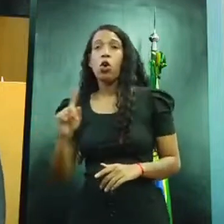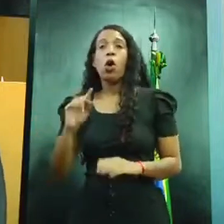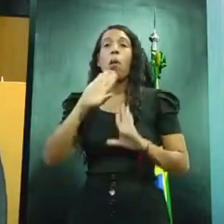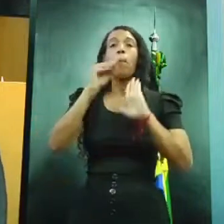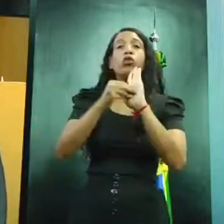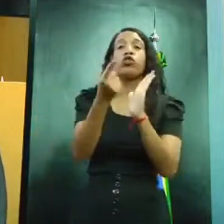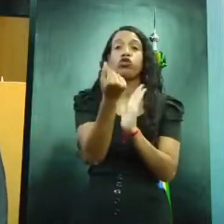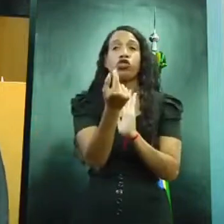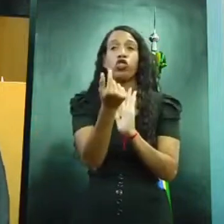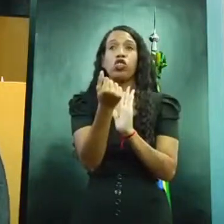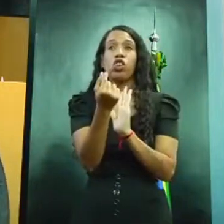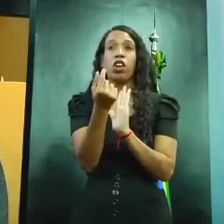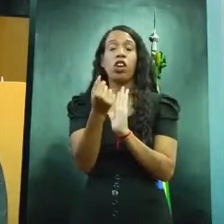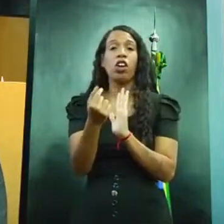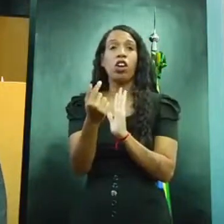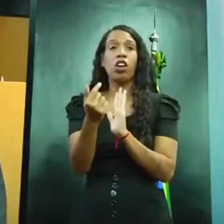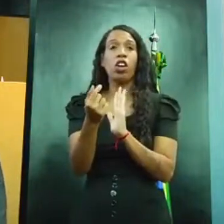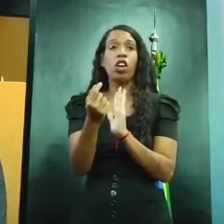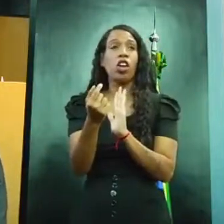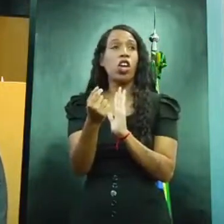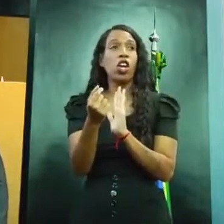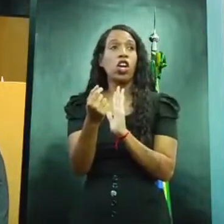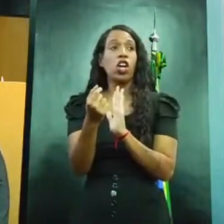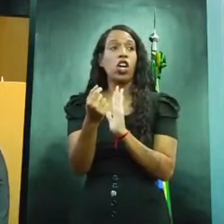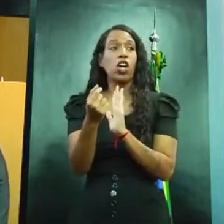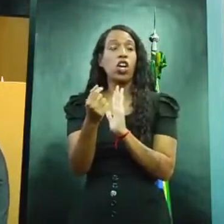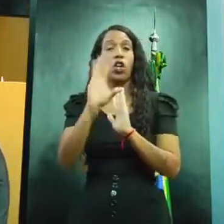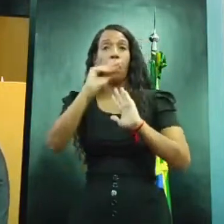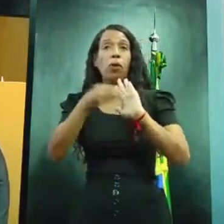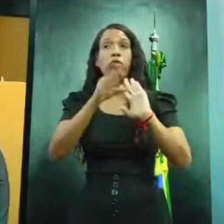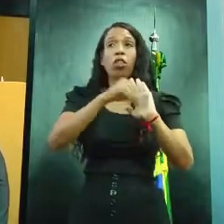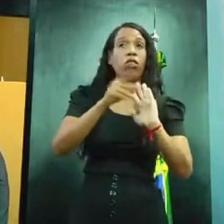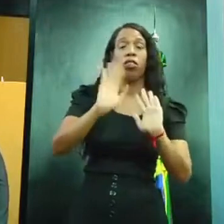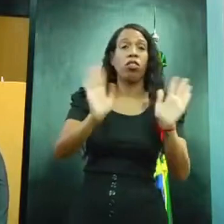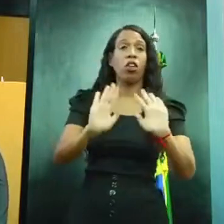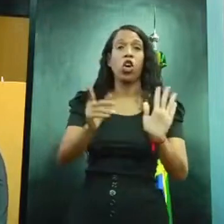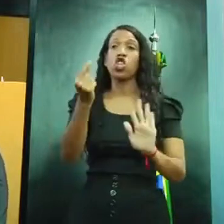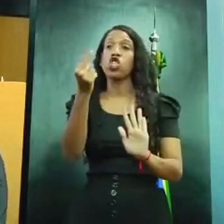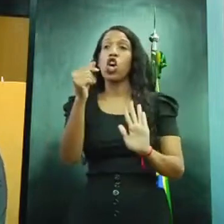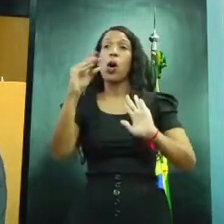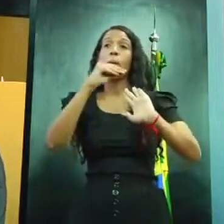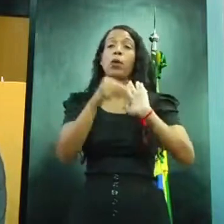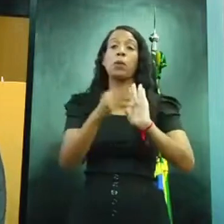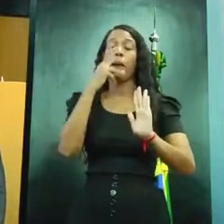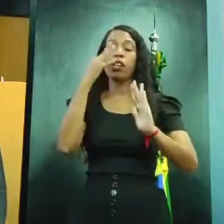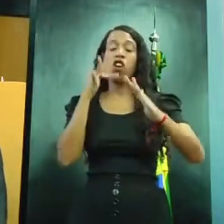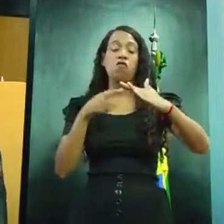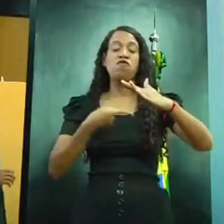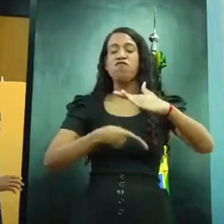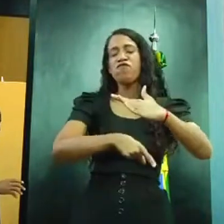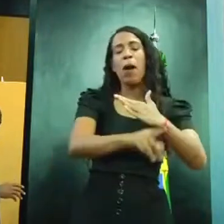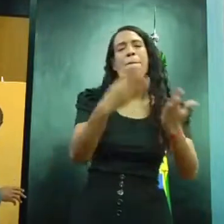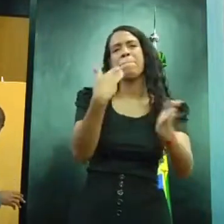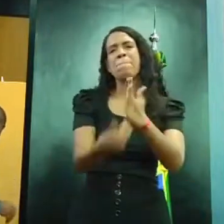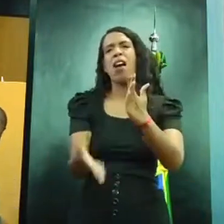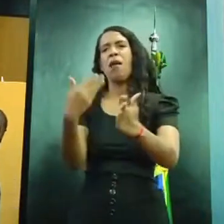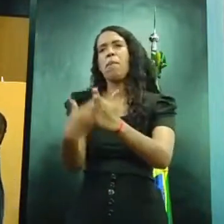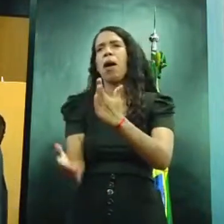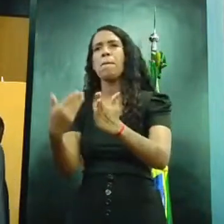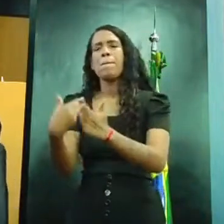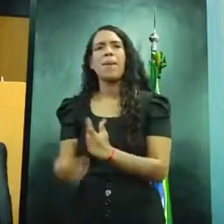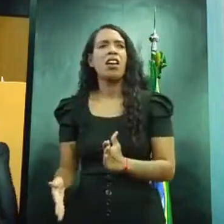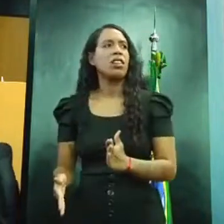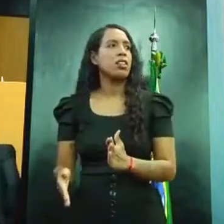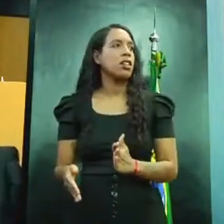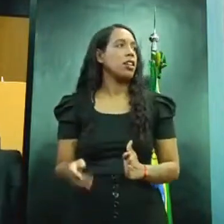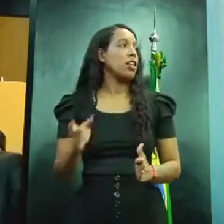botando dinheiro subsidiado na inovação. O mundo está botando dinheiro a fundo perdido na inovação. A gente está botando